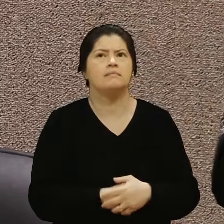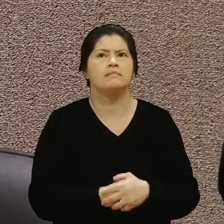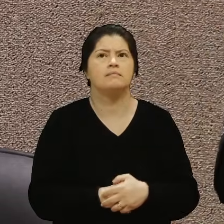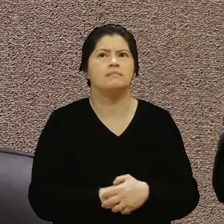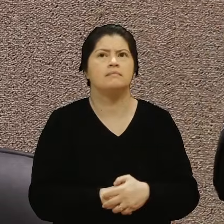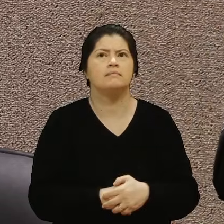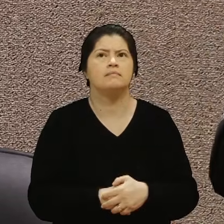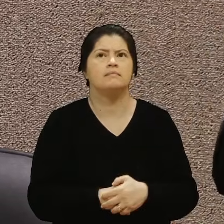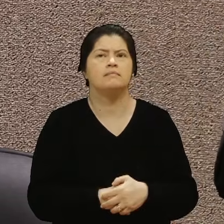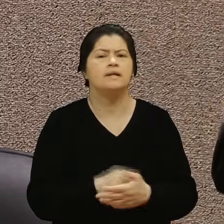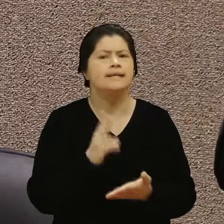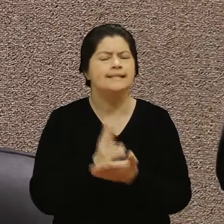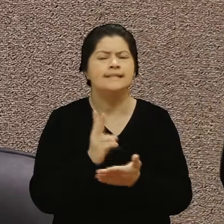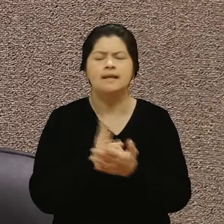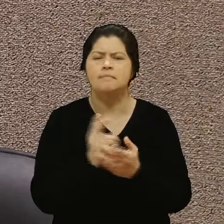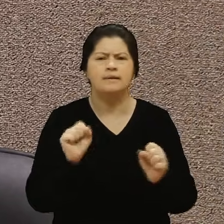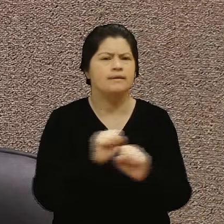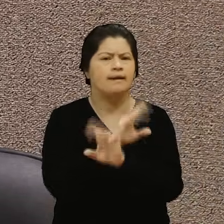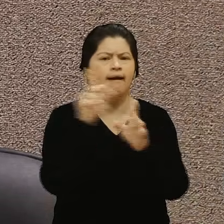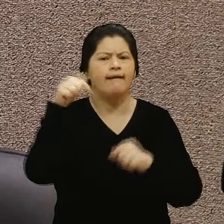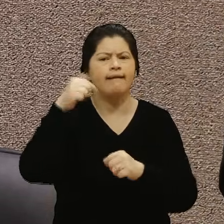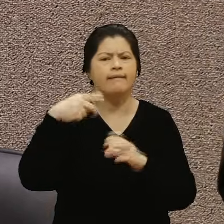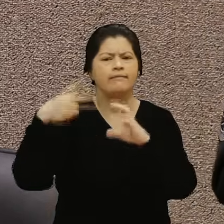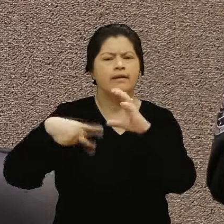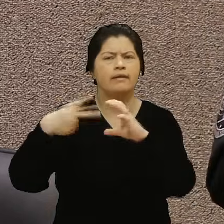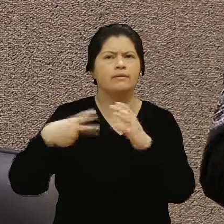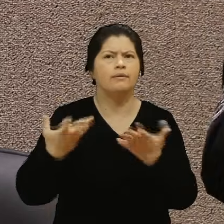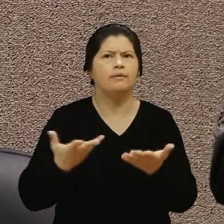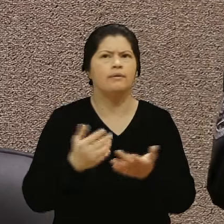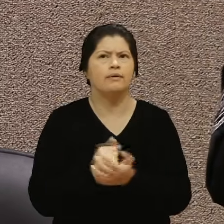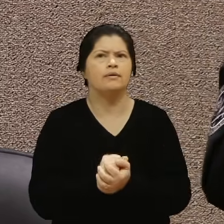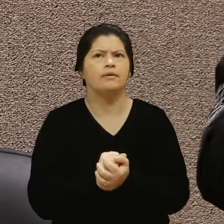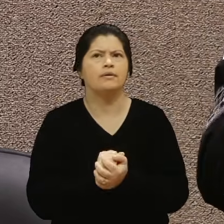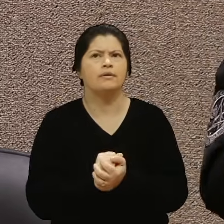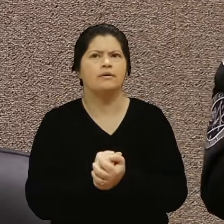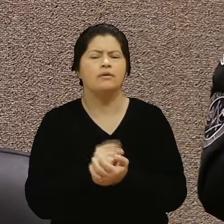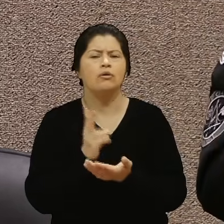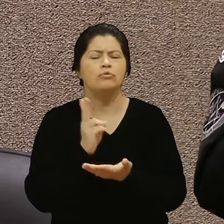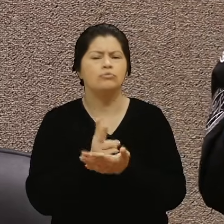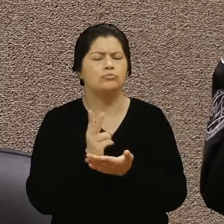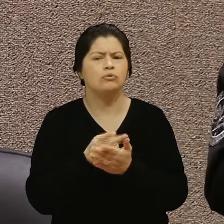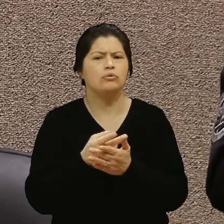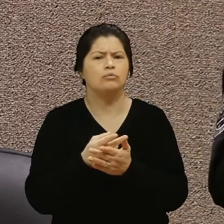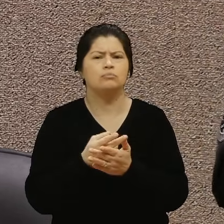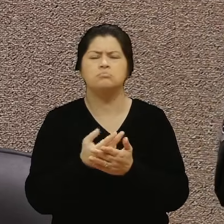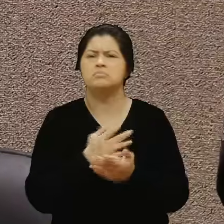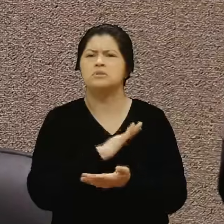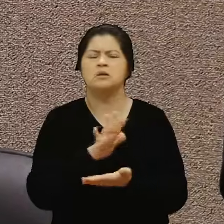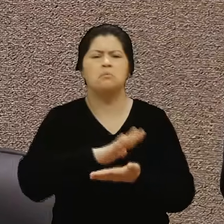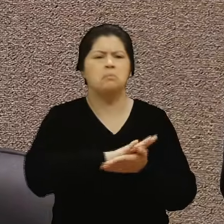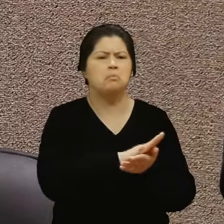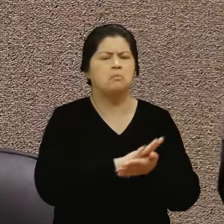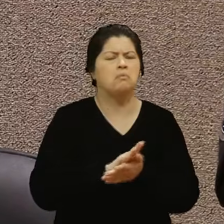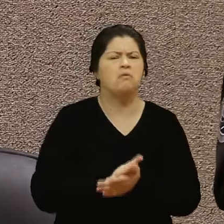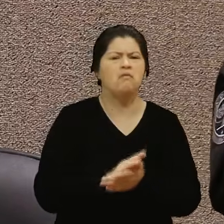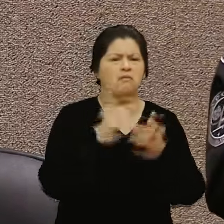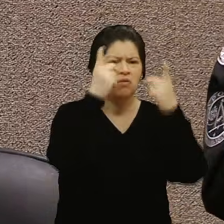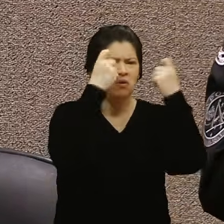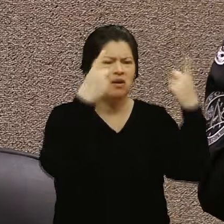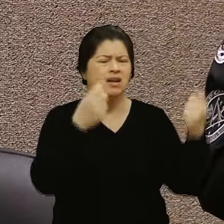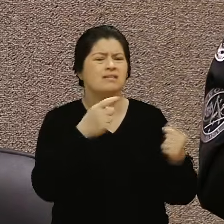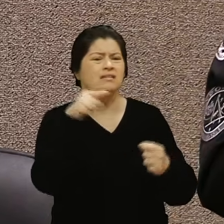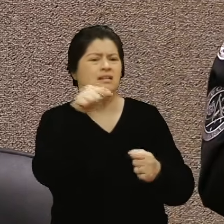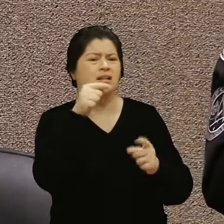Eu sempre deixei claro aqui nessa casa que eu sou totalmente contra qualquer tipo de violência contra a